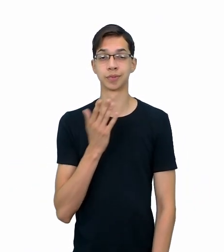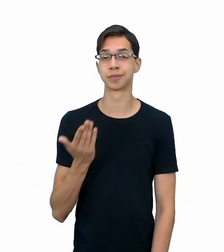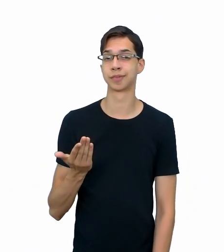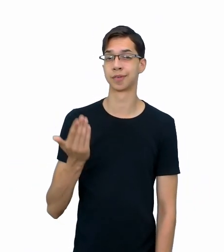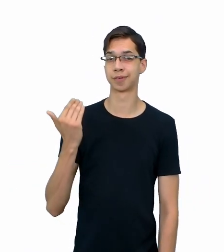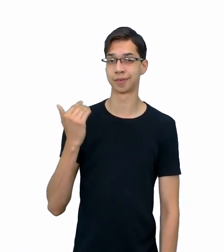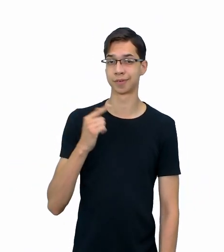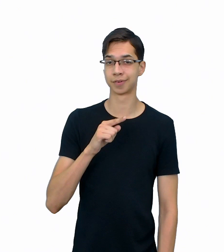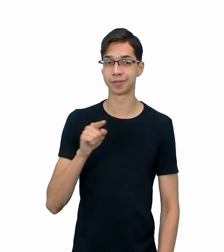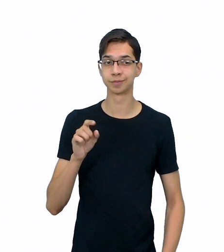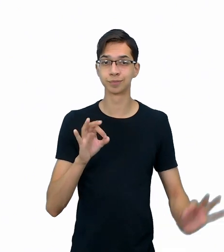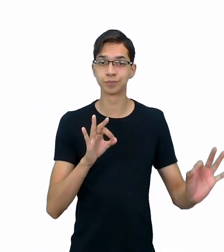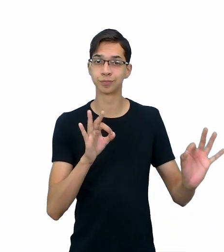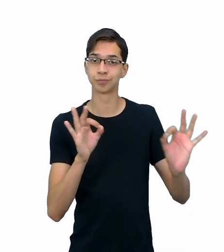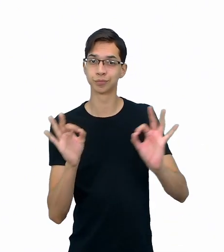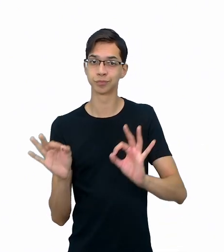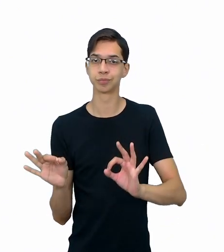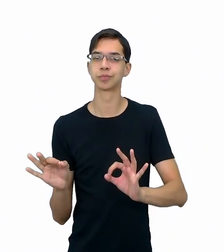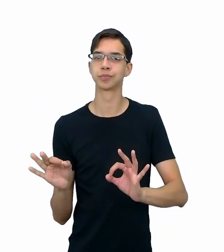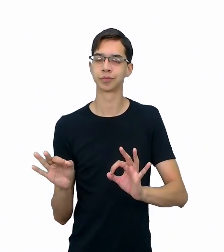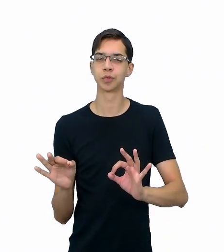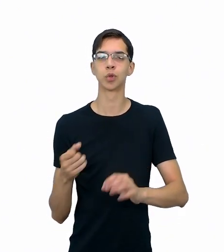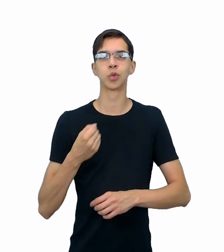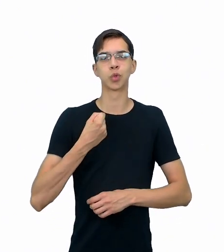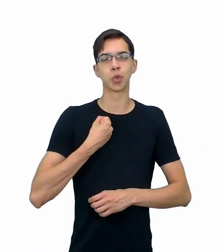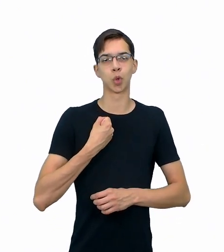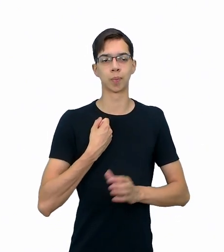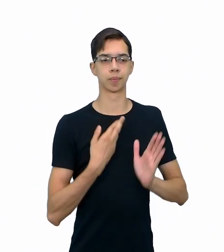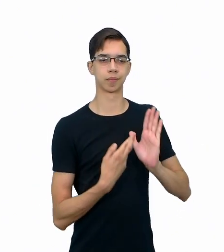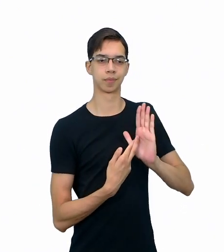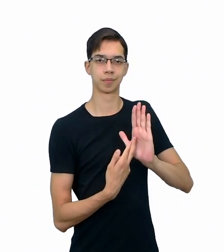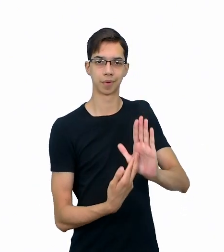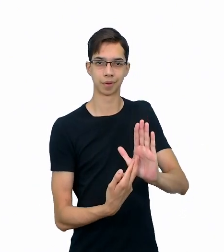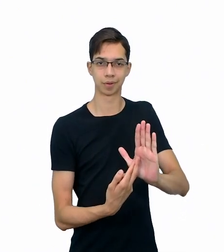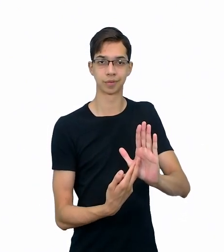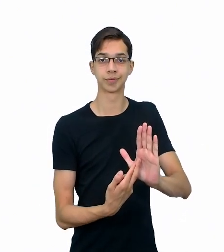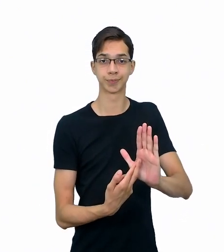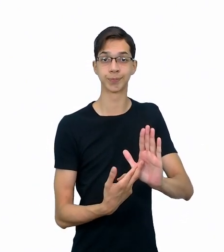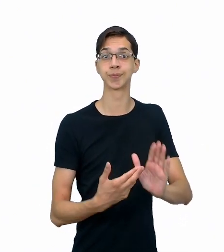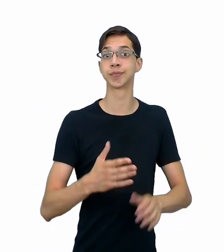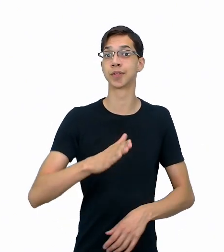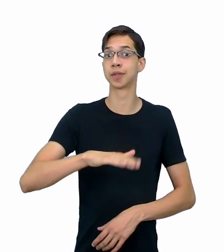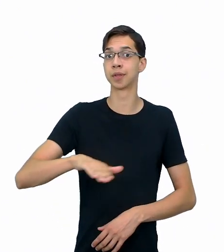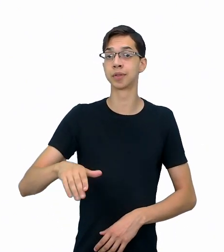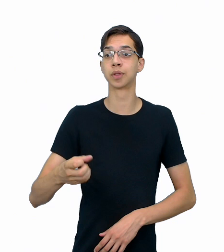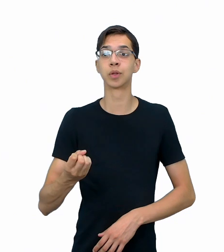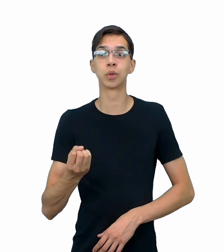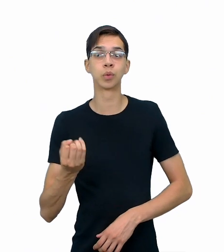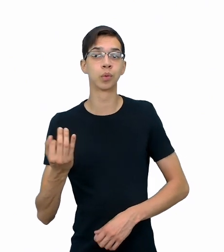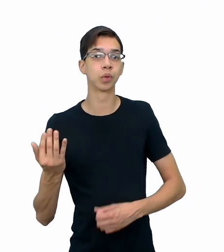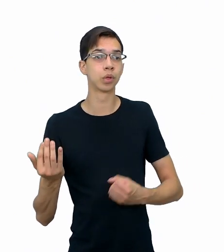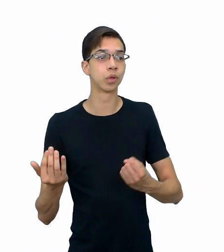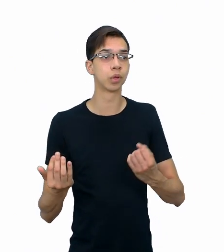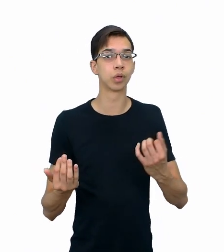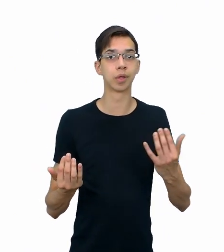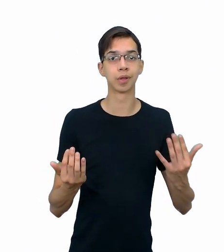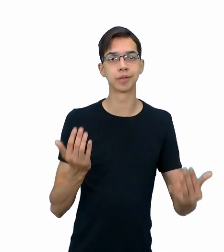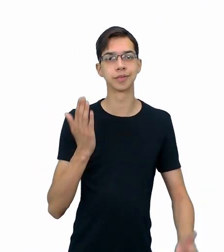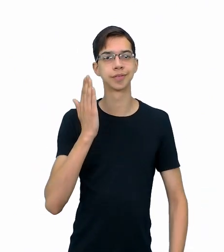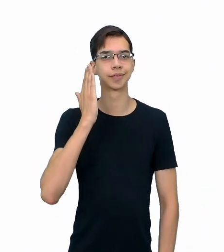a representação numérica, seja aí para as crianças quantificarem, seja para